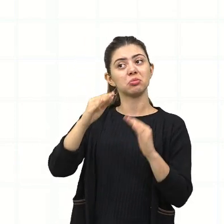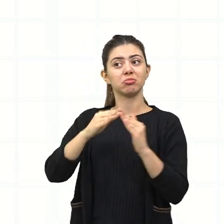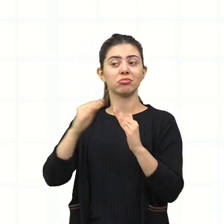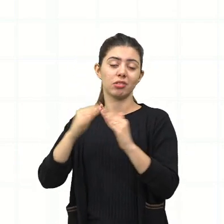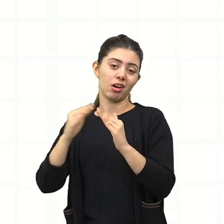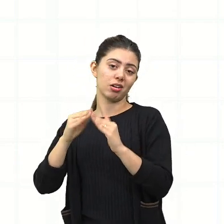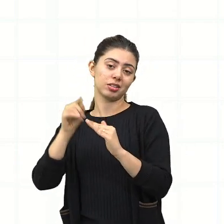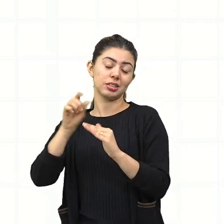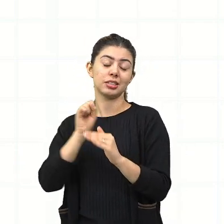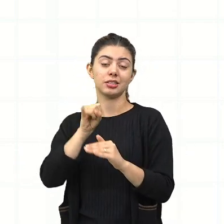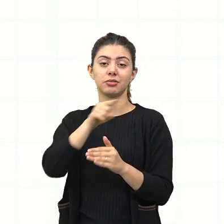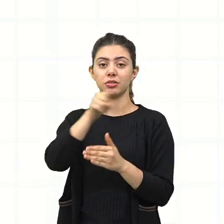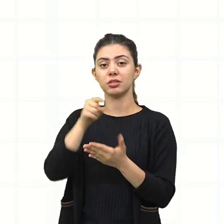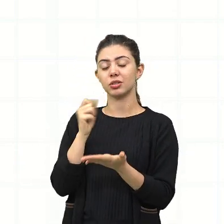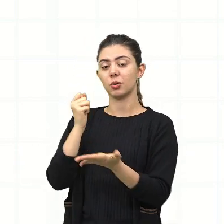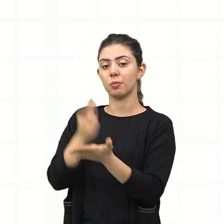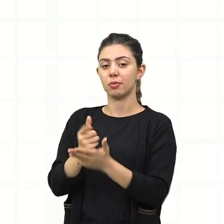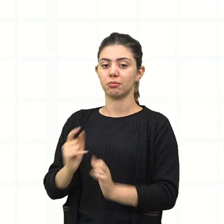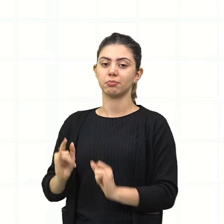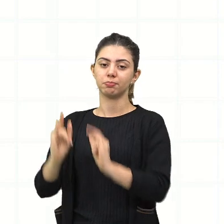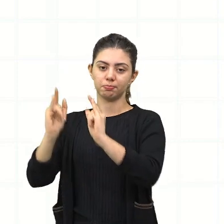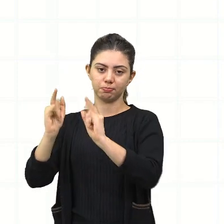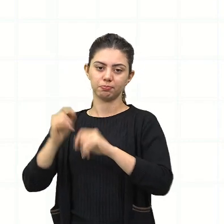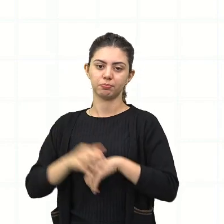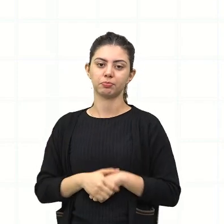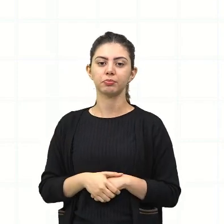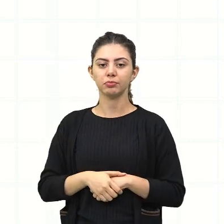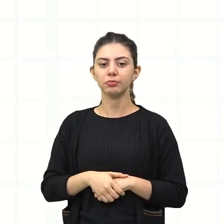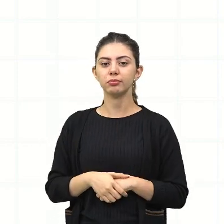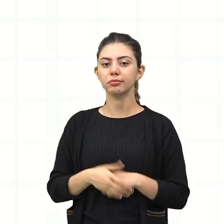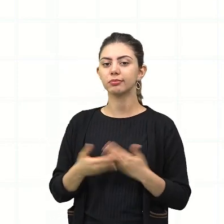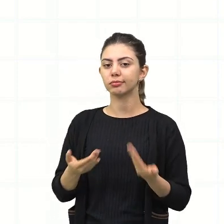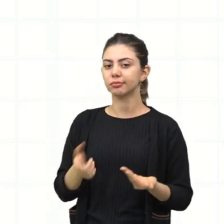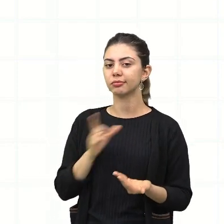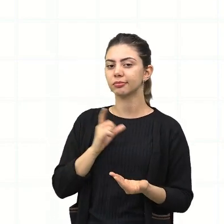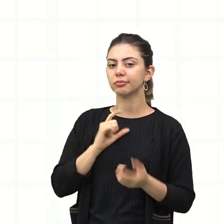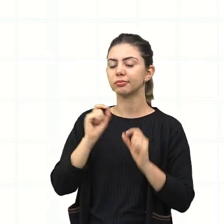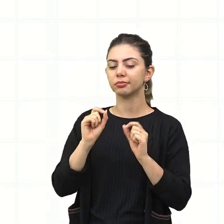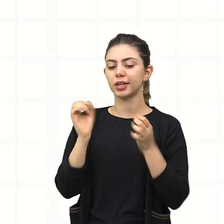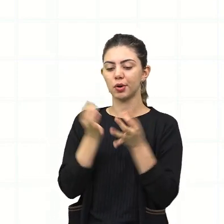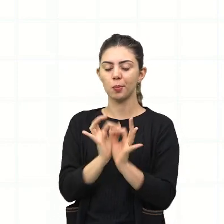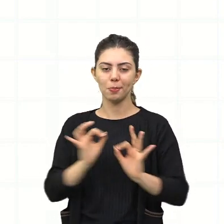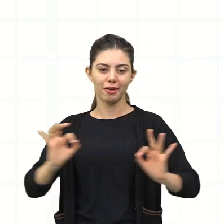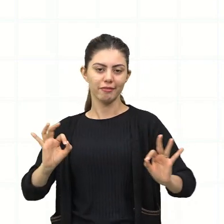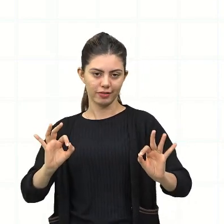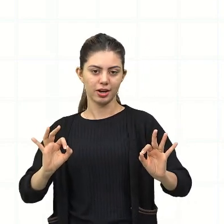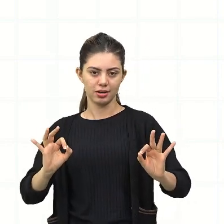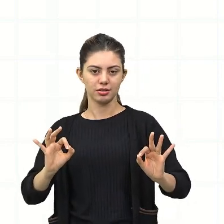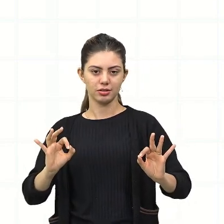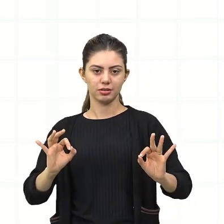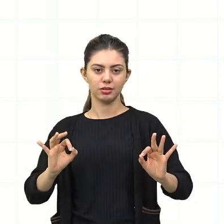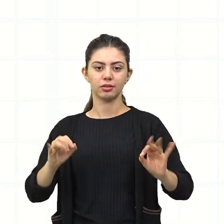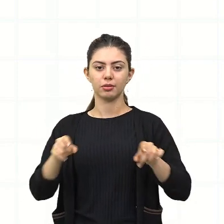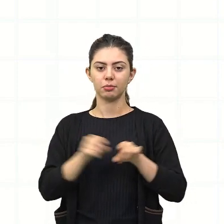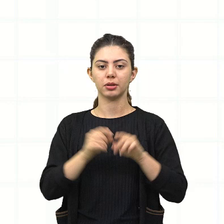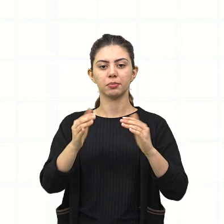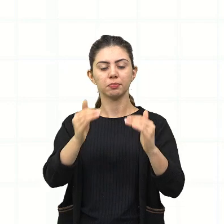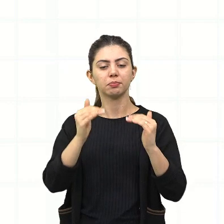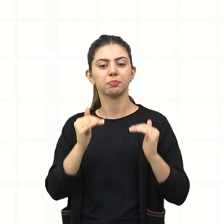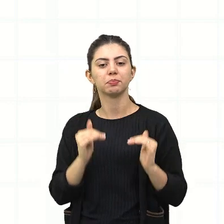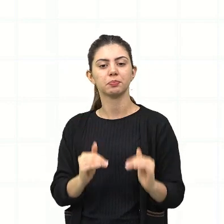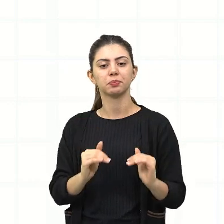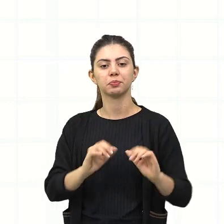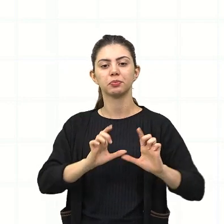aqui uma espécie de frase de efeito e mais abaixo você tem lá,